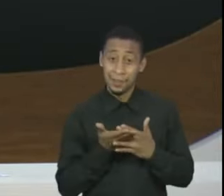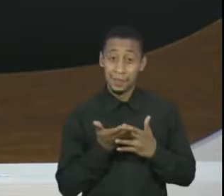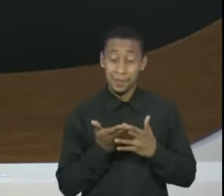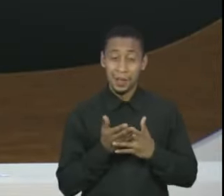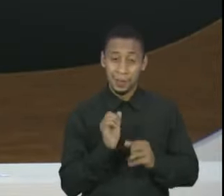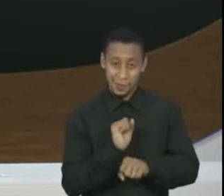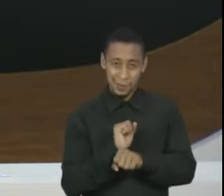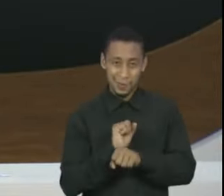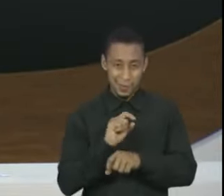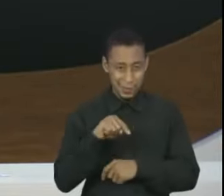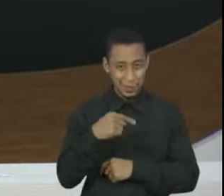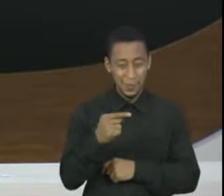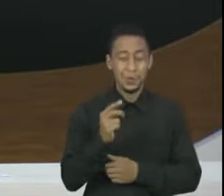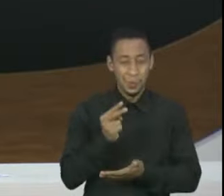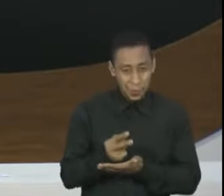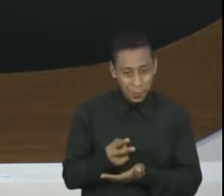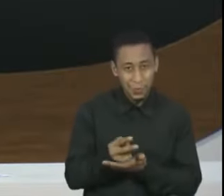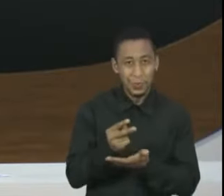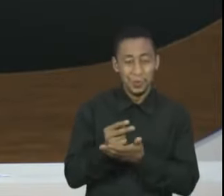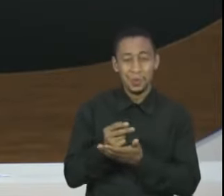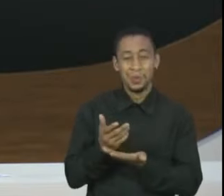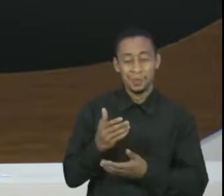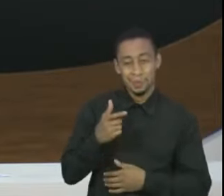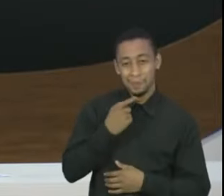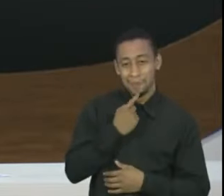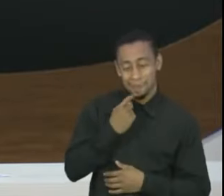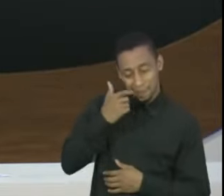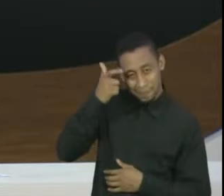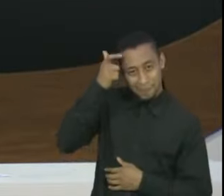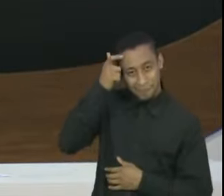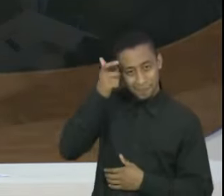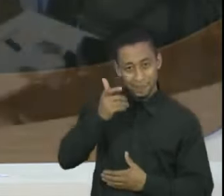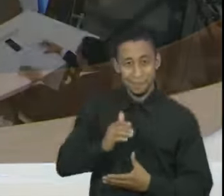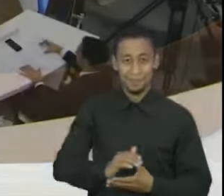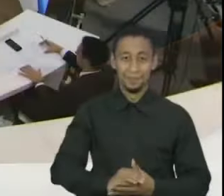e volta já com a entrevista com Cardeal Dom odilo Scherer